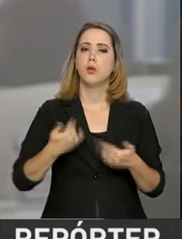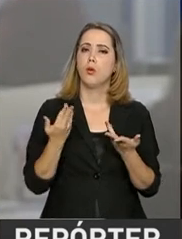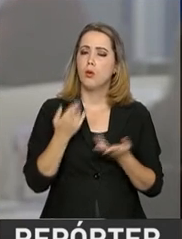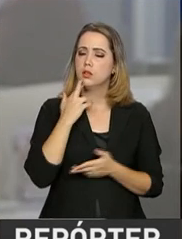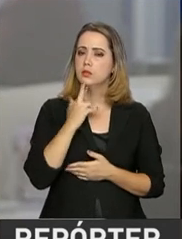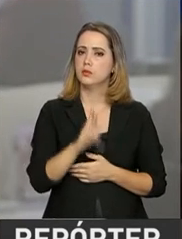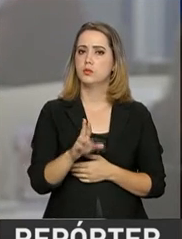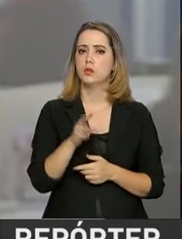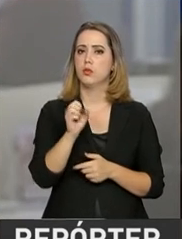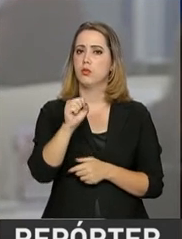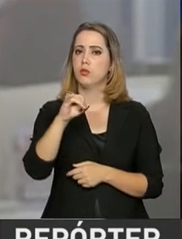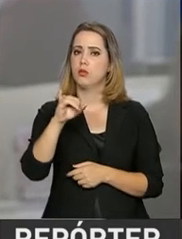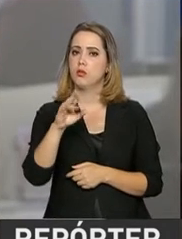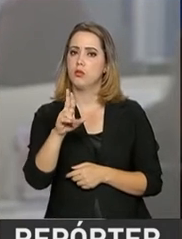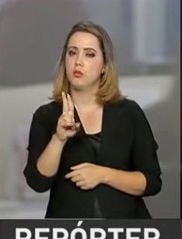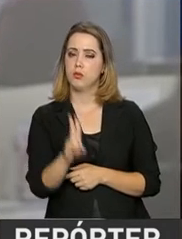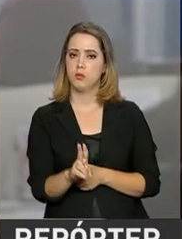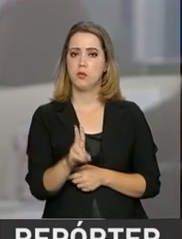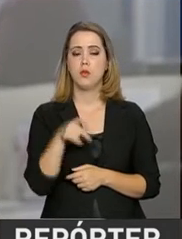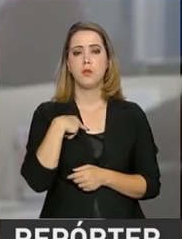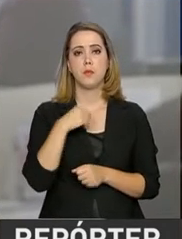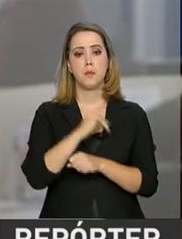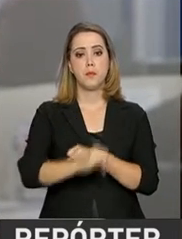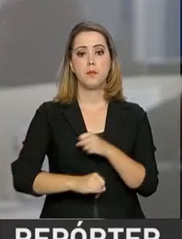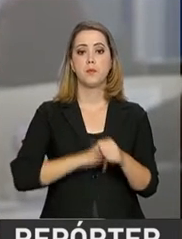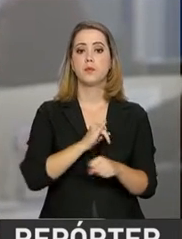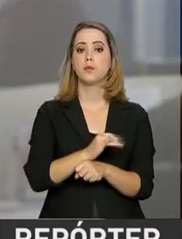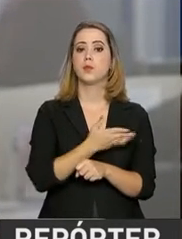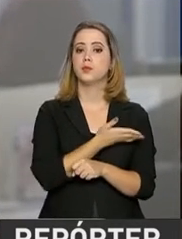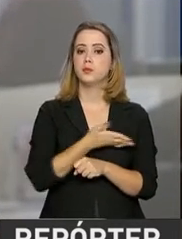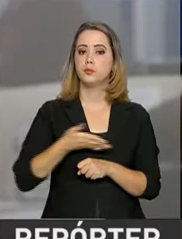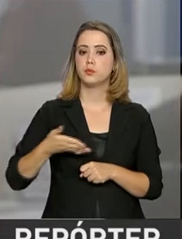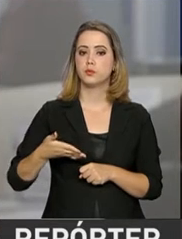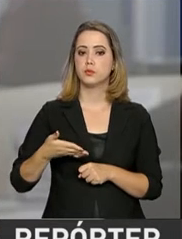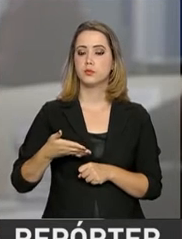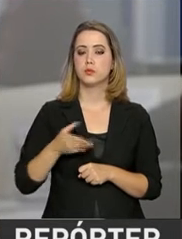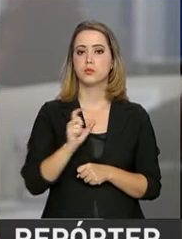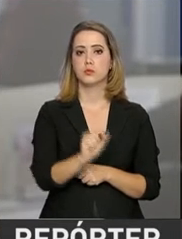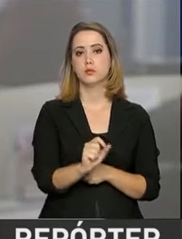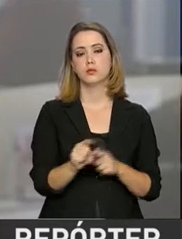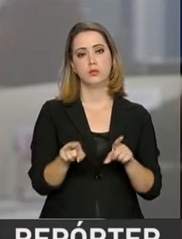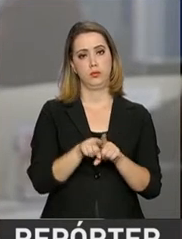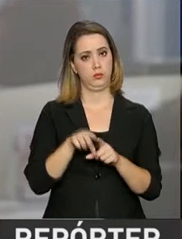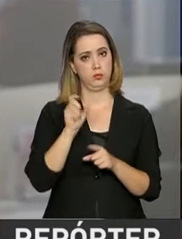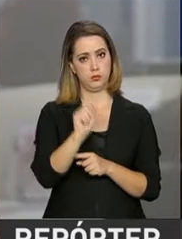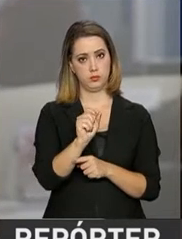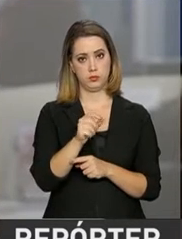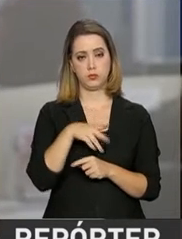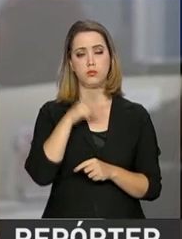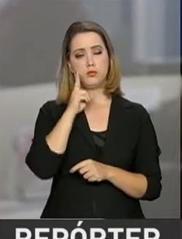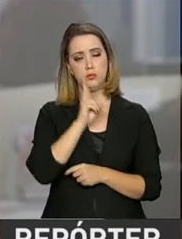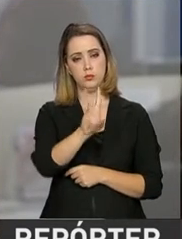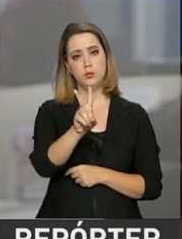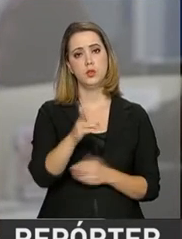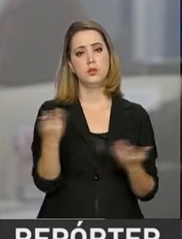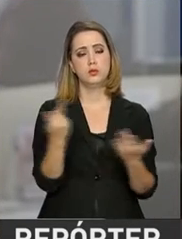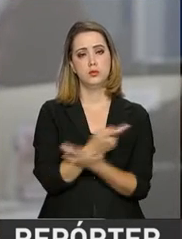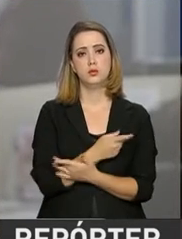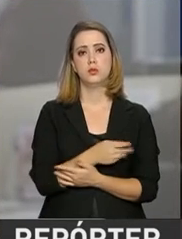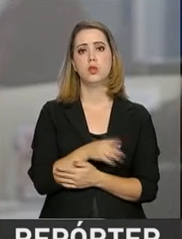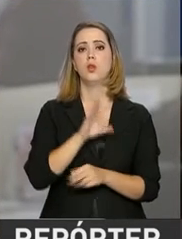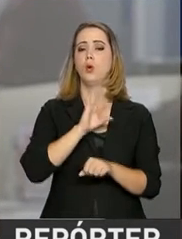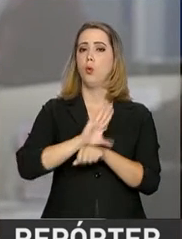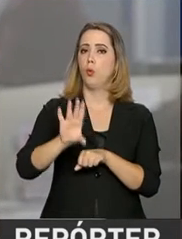de seleção unificado sisu no site sisu.mec.gov.br as consultas podem ser feitas por